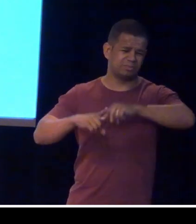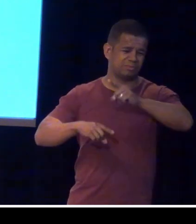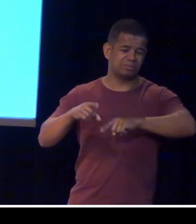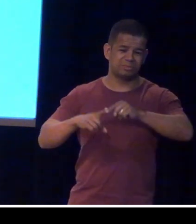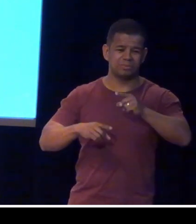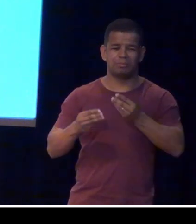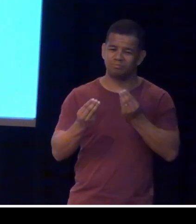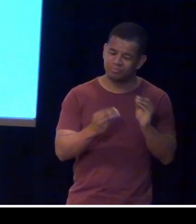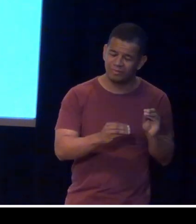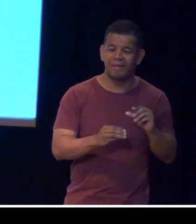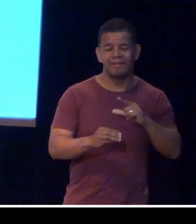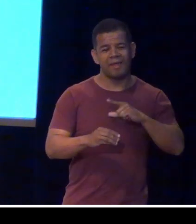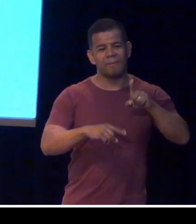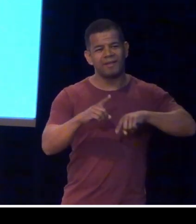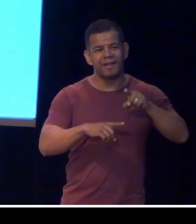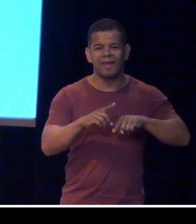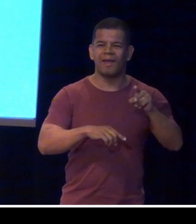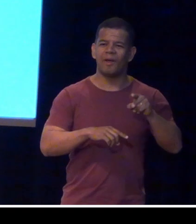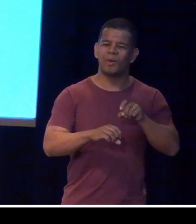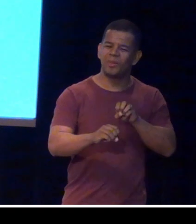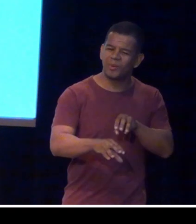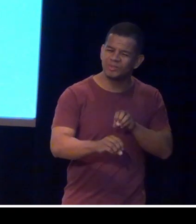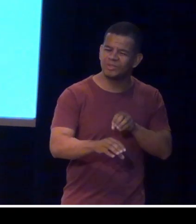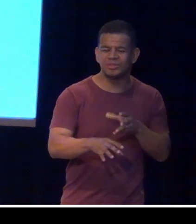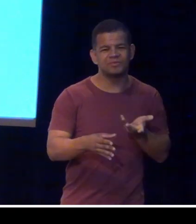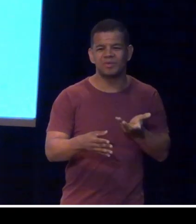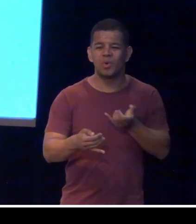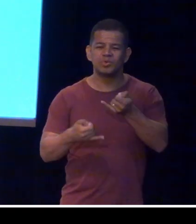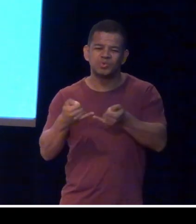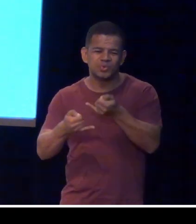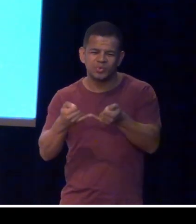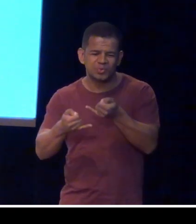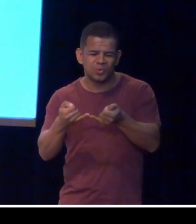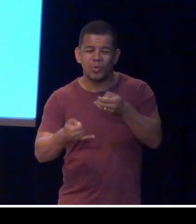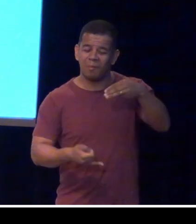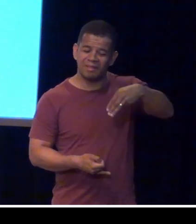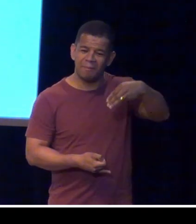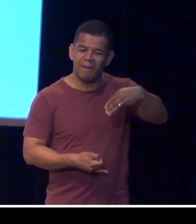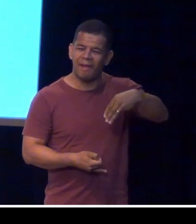material educativo, como um jogo de matemática